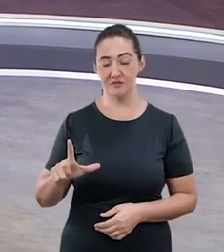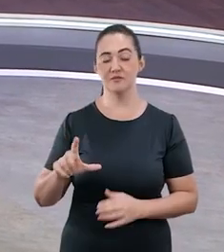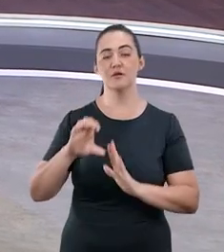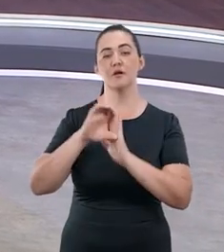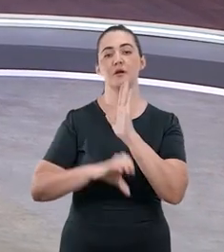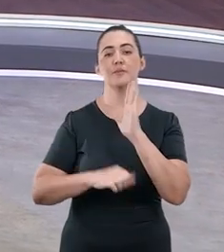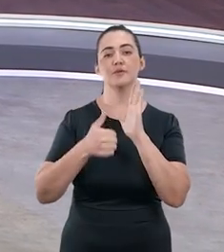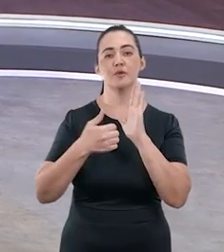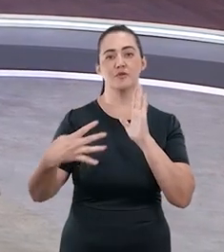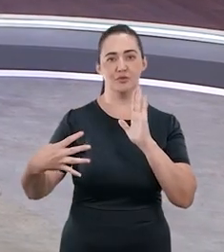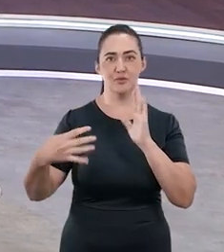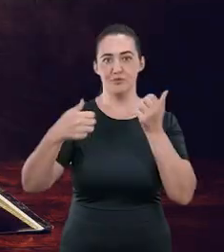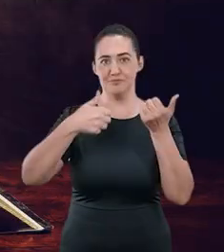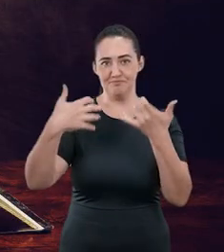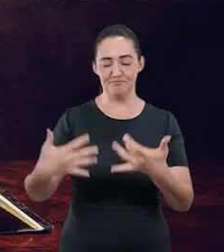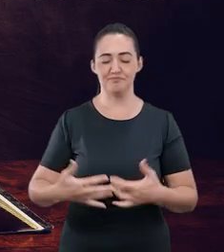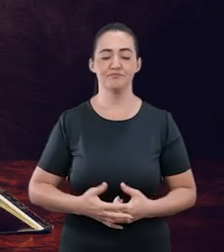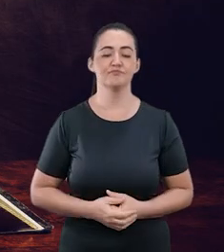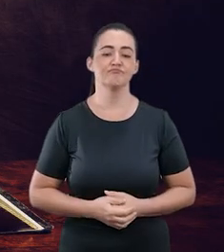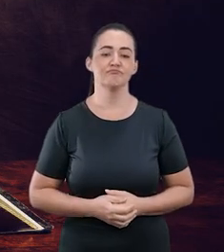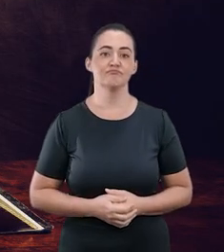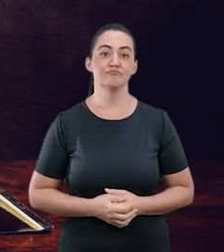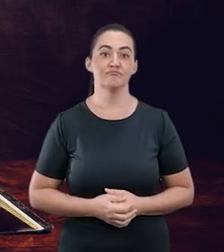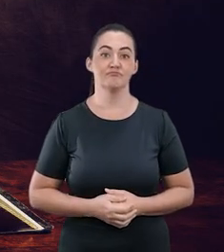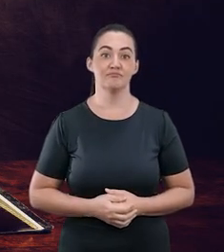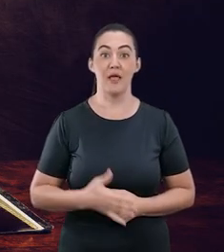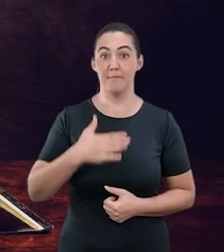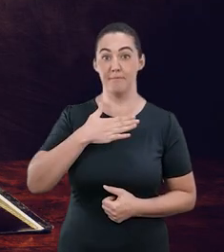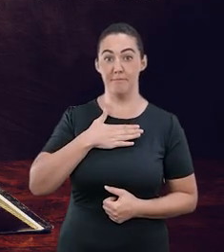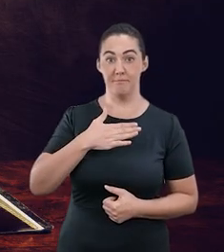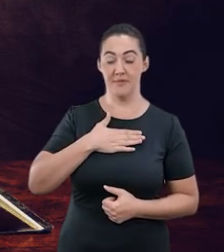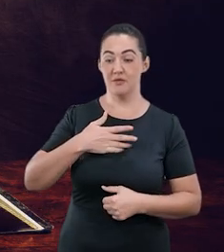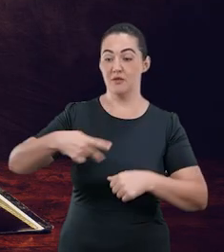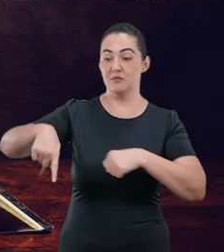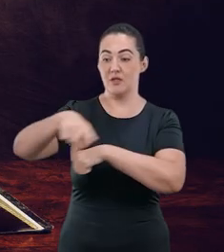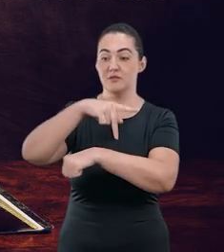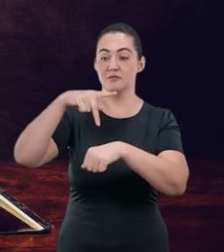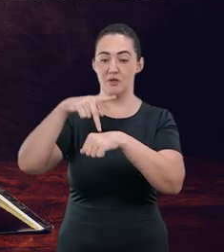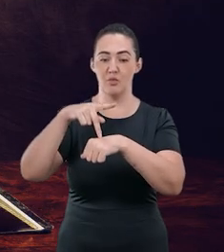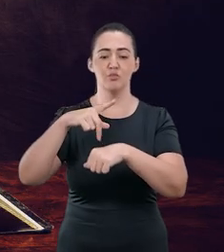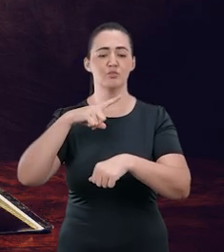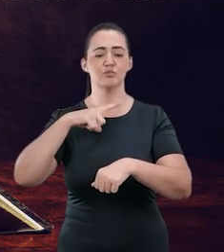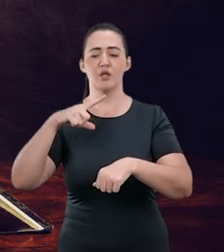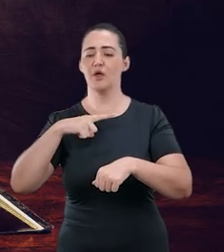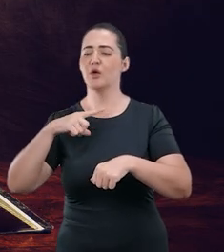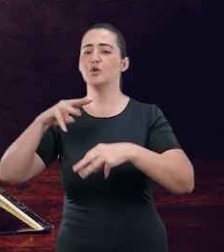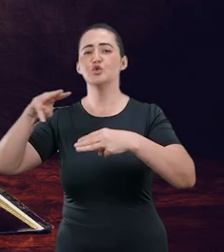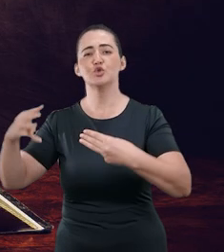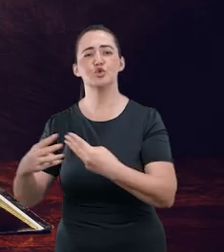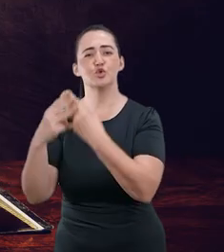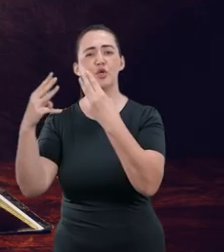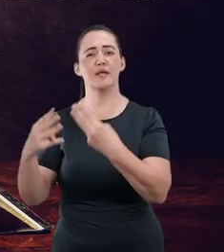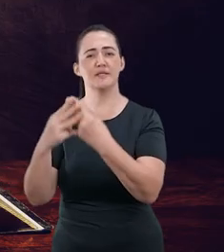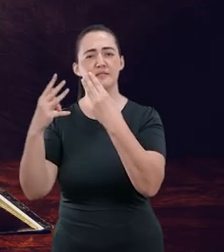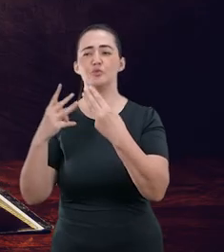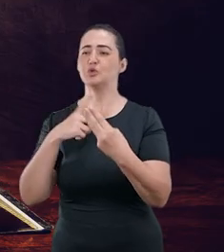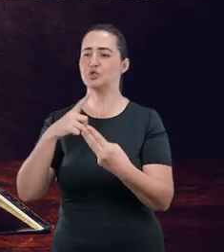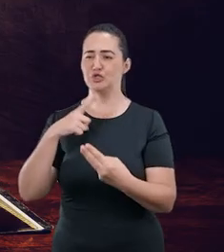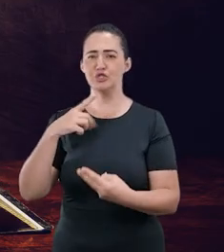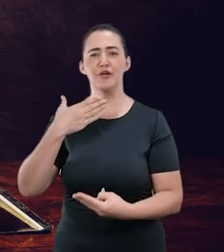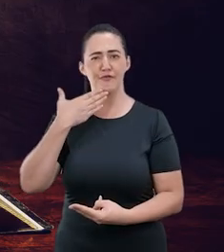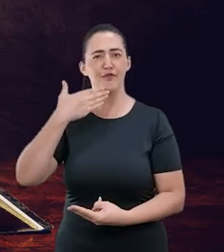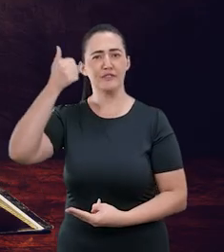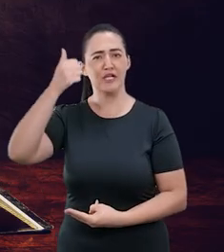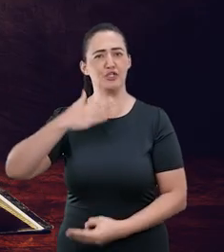seguinte na palavra do Senhor. E na minha nação, quanto ao judaísmo, levava vantagem sobre muitos da minha